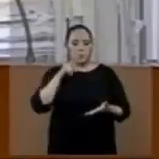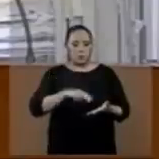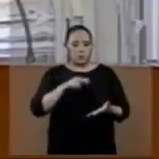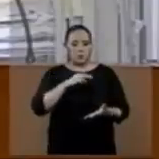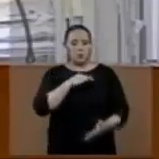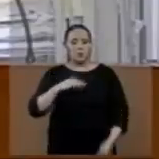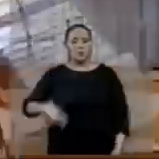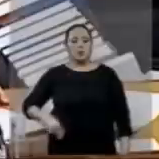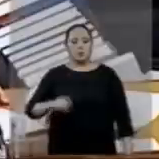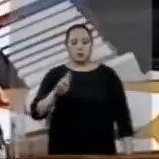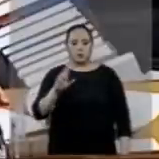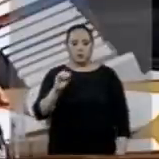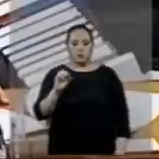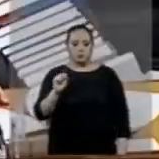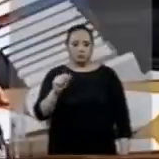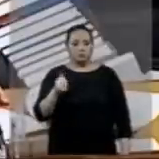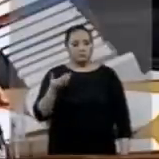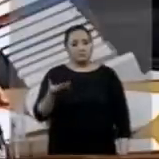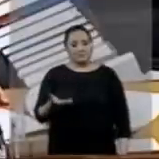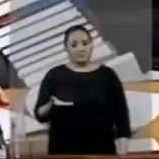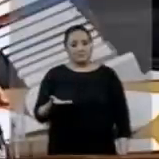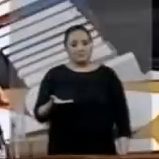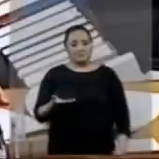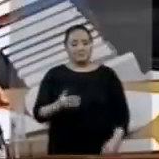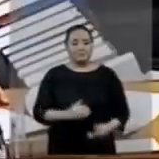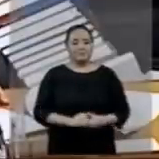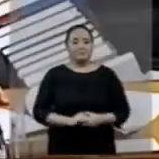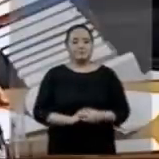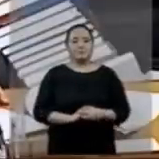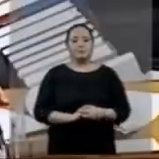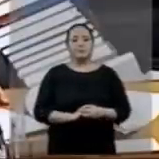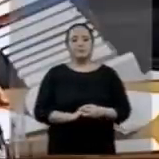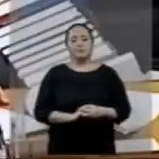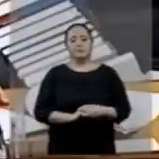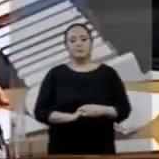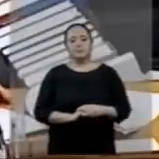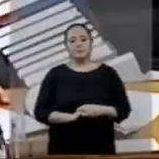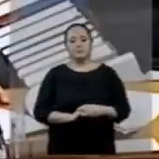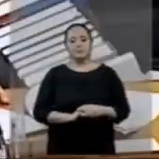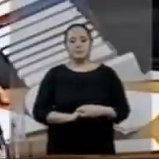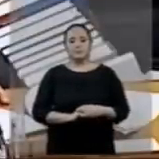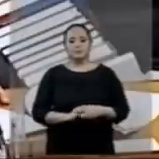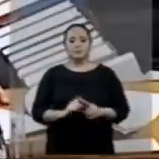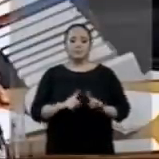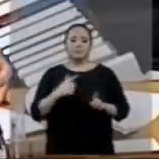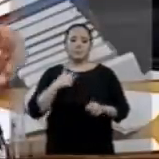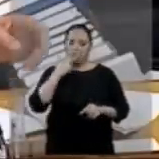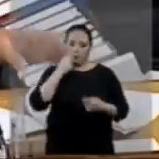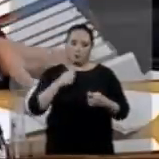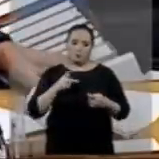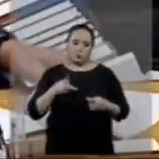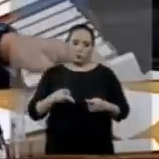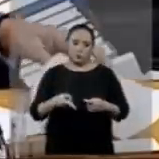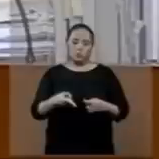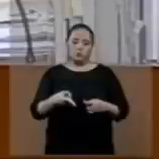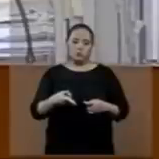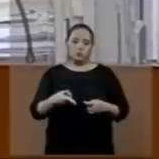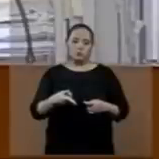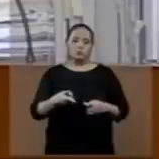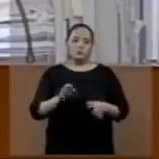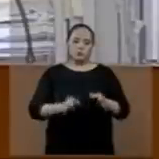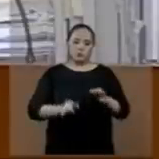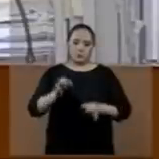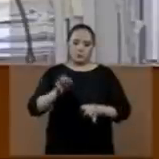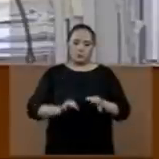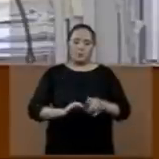da ministra Rosa Weber. Pois não. Então, mas creio que devemos dar sequência. Pois não.